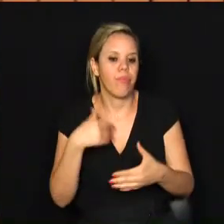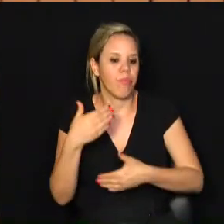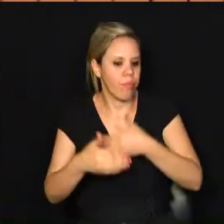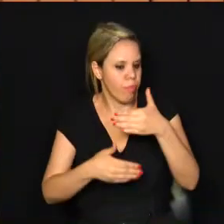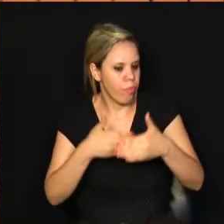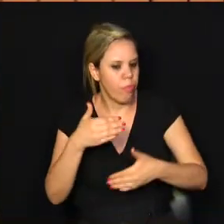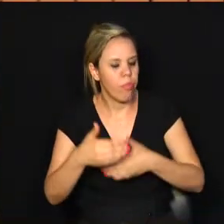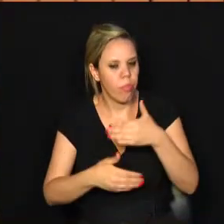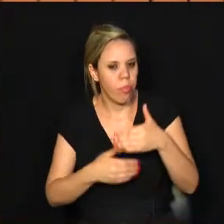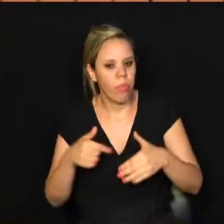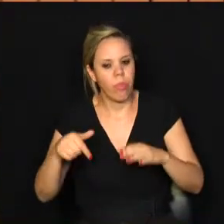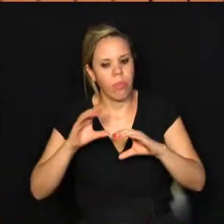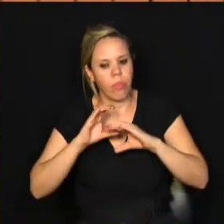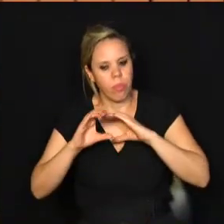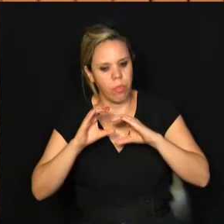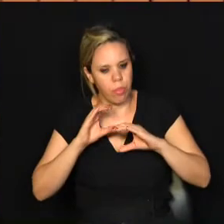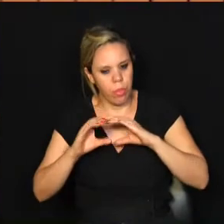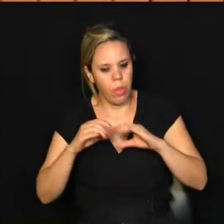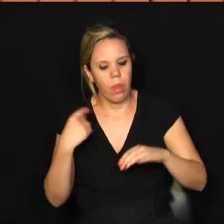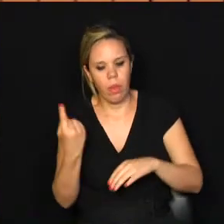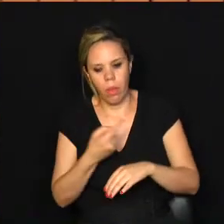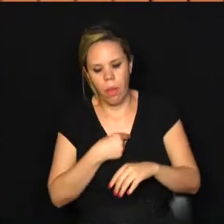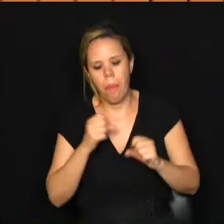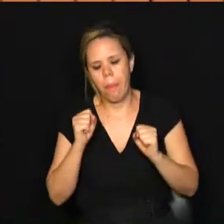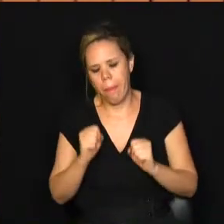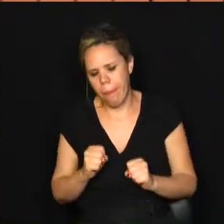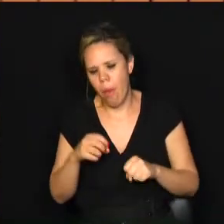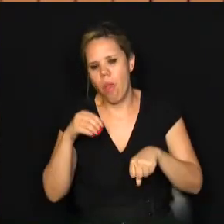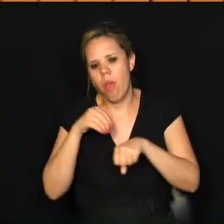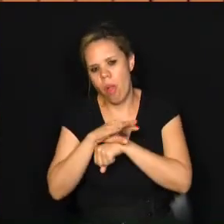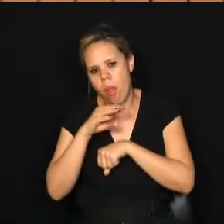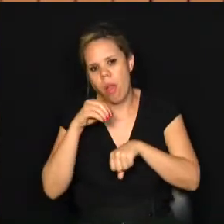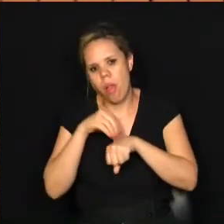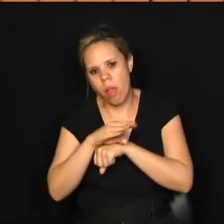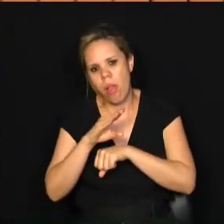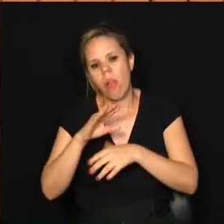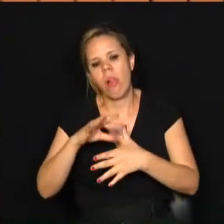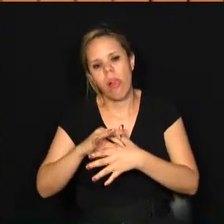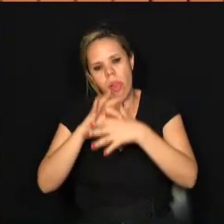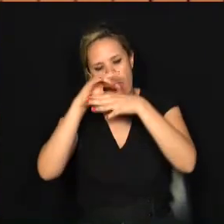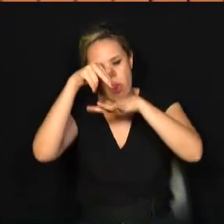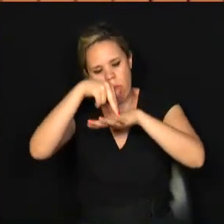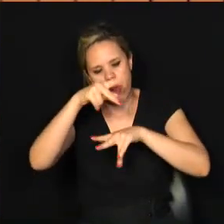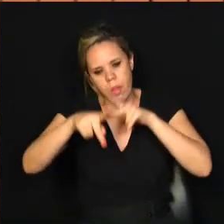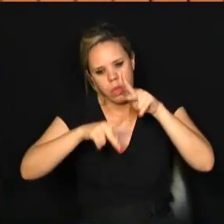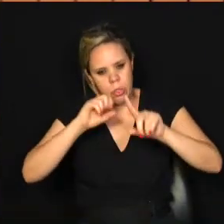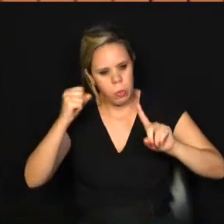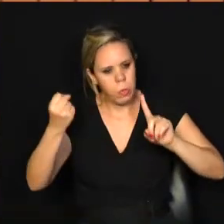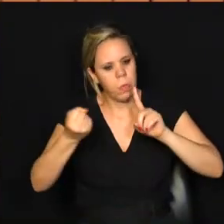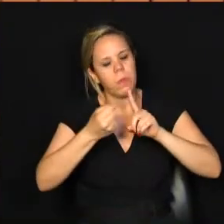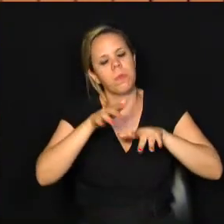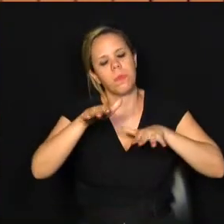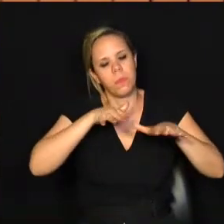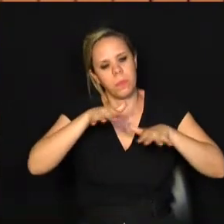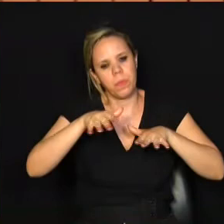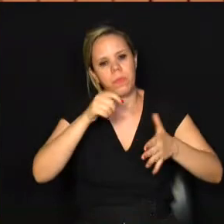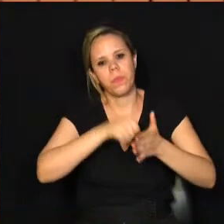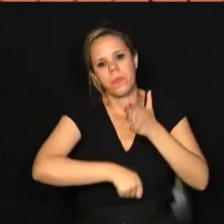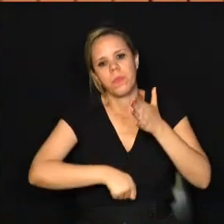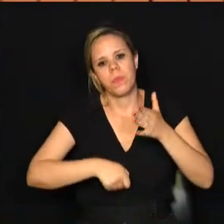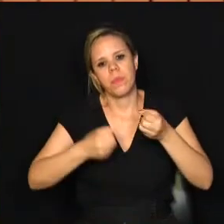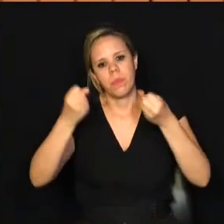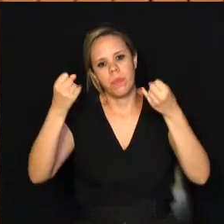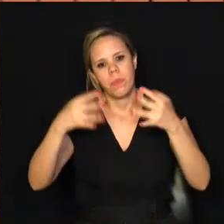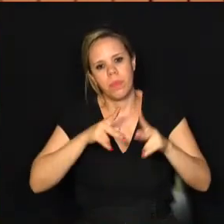possível, esse canal, onde a gente possa trazer liderança dos movimentos sociais para explicar